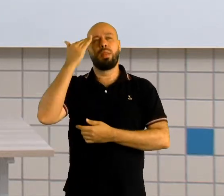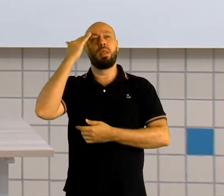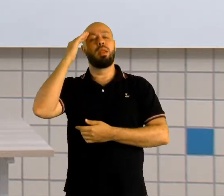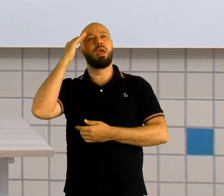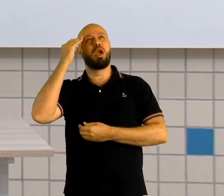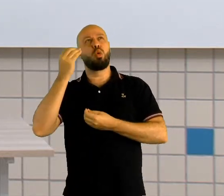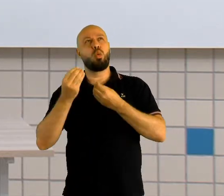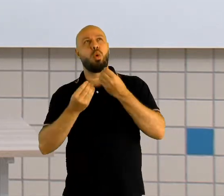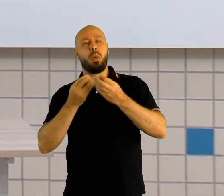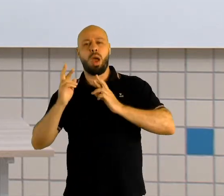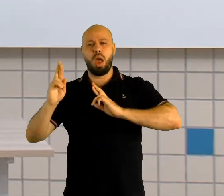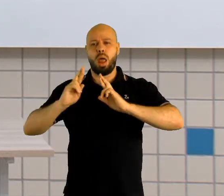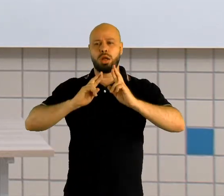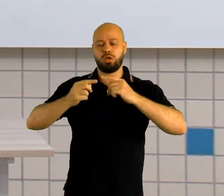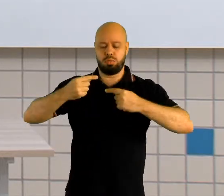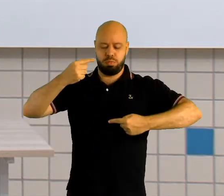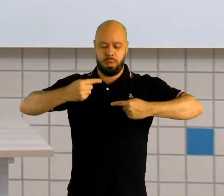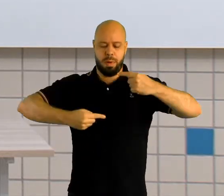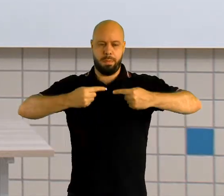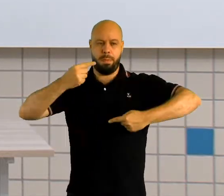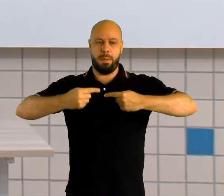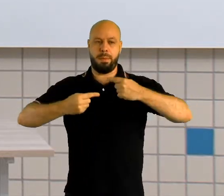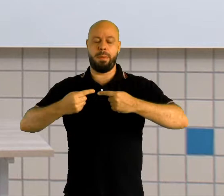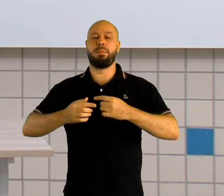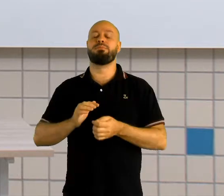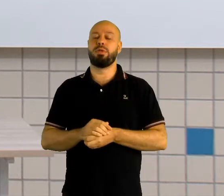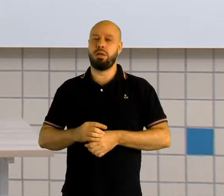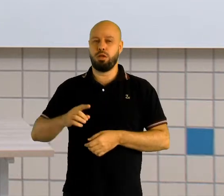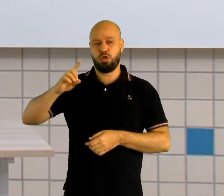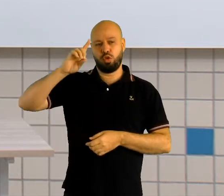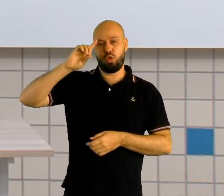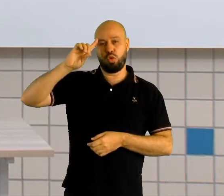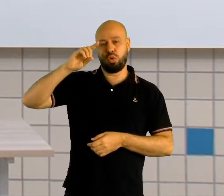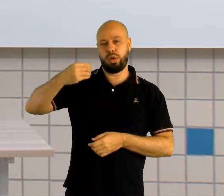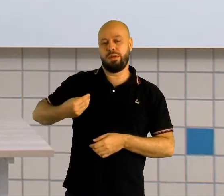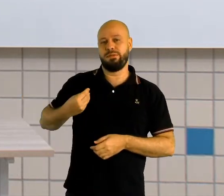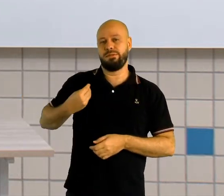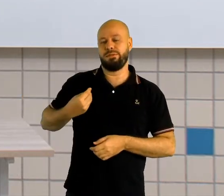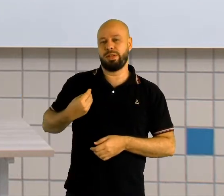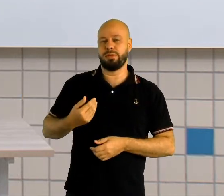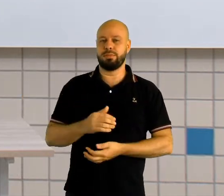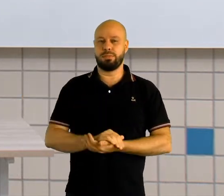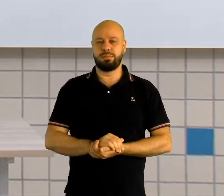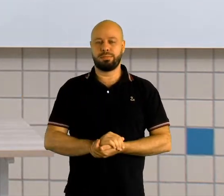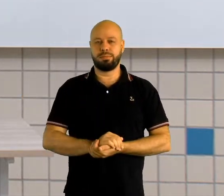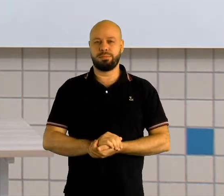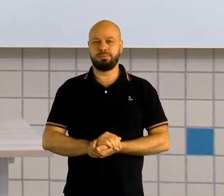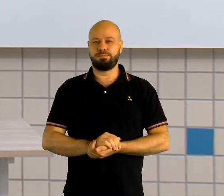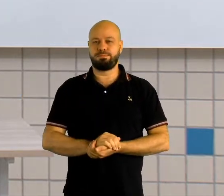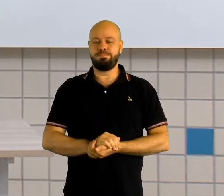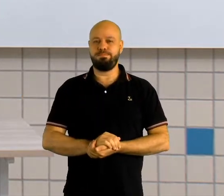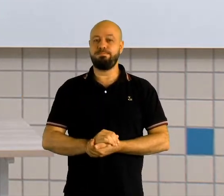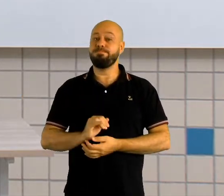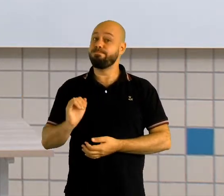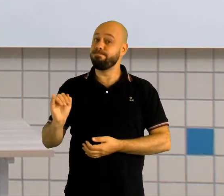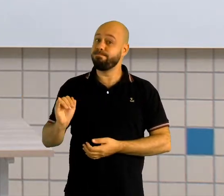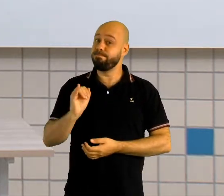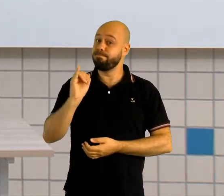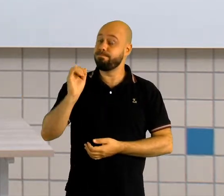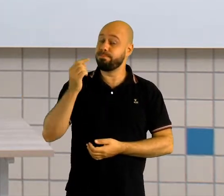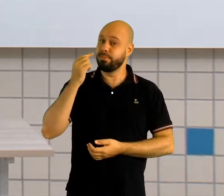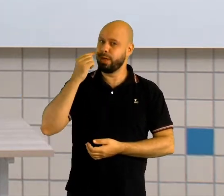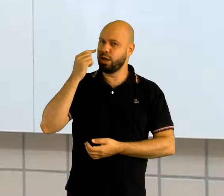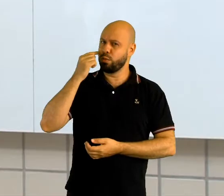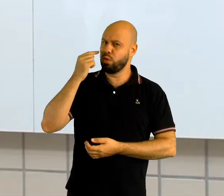diversas relações políticas que acontecem no dia a dia da nossa vida. É importante a gente ver